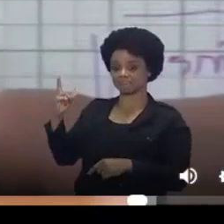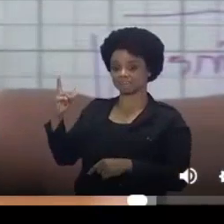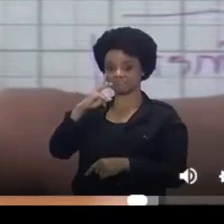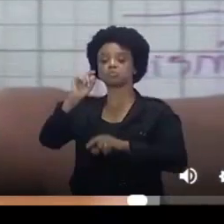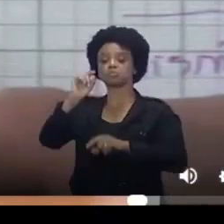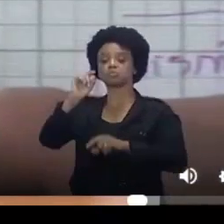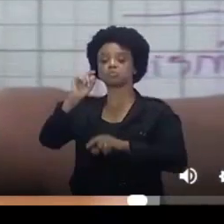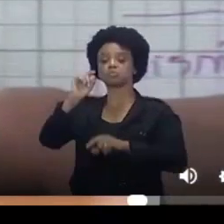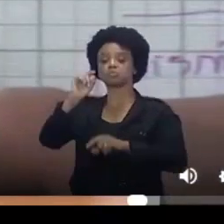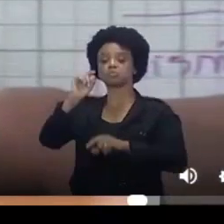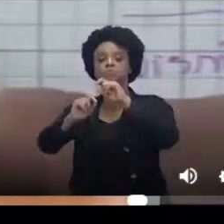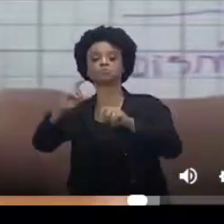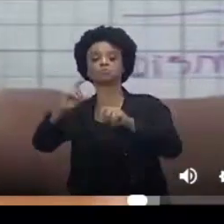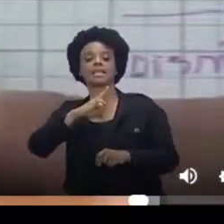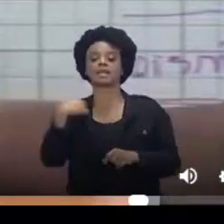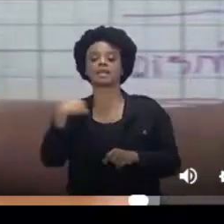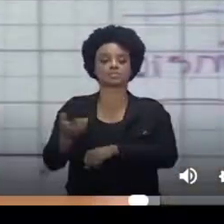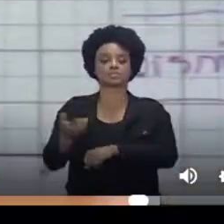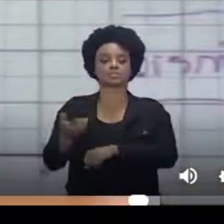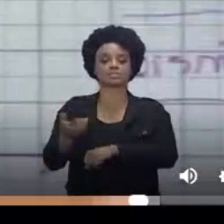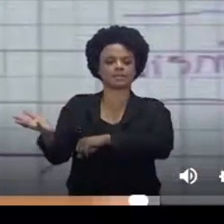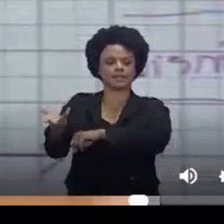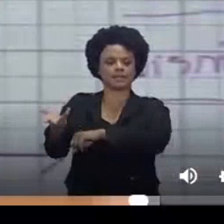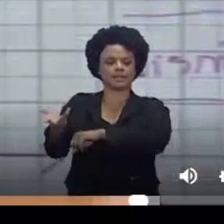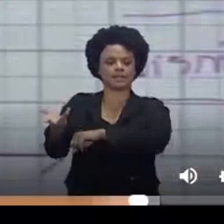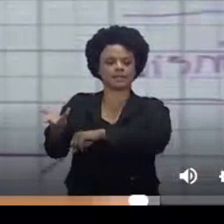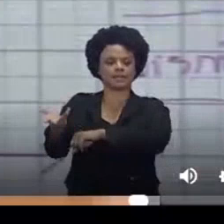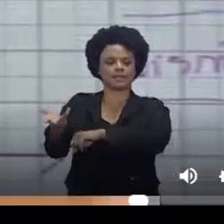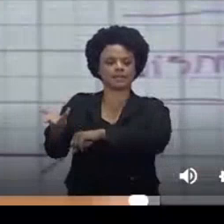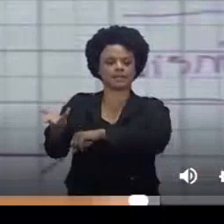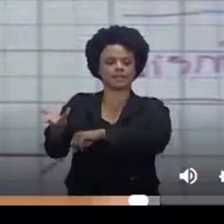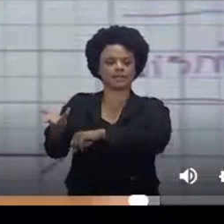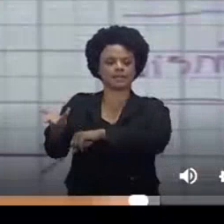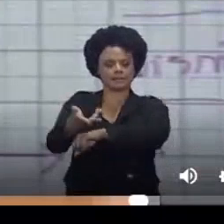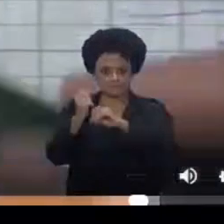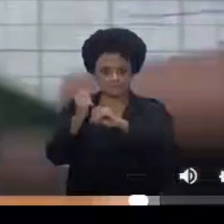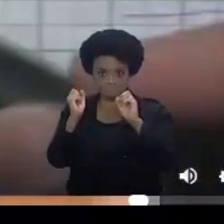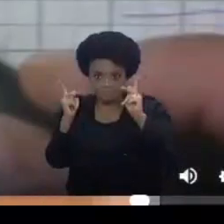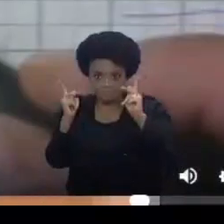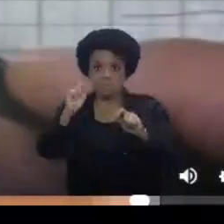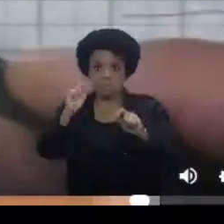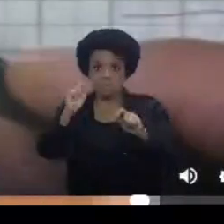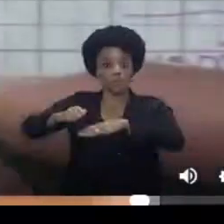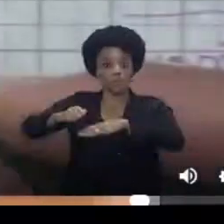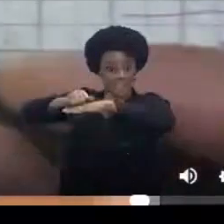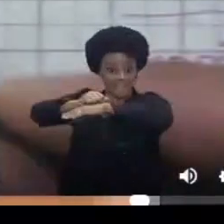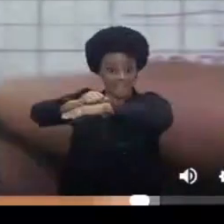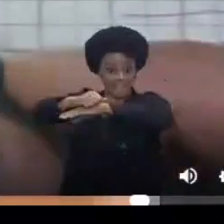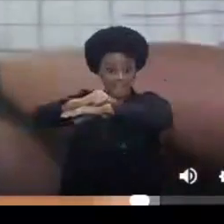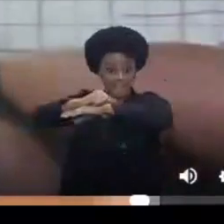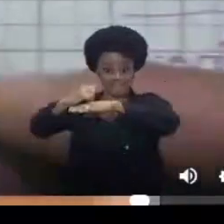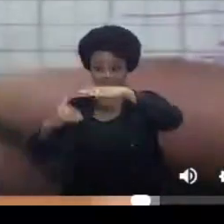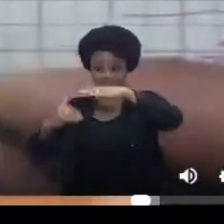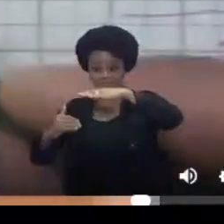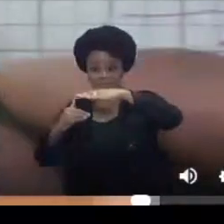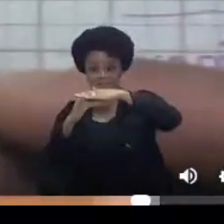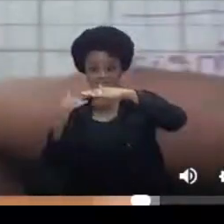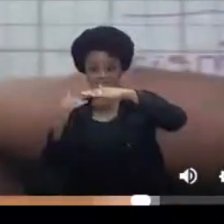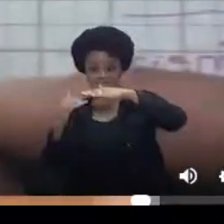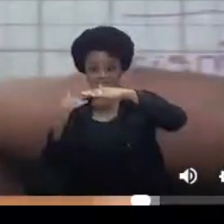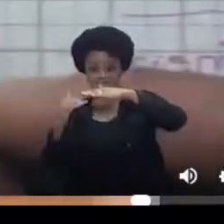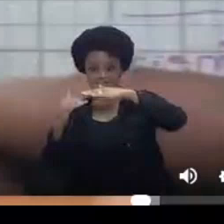a nossa aceleração. Ok? Então, ou seja, a área abaixo dessa